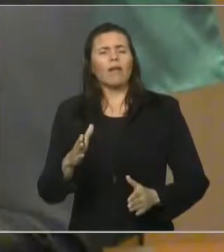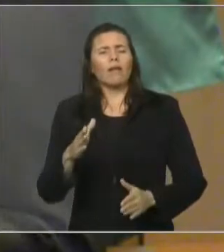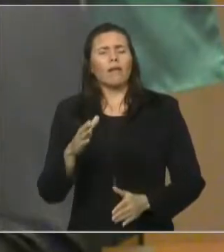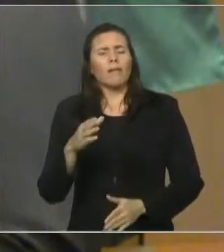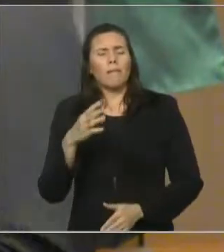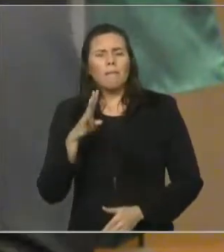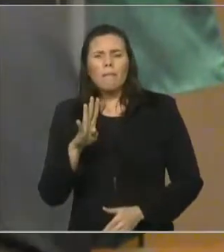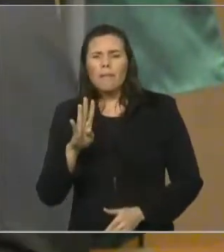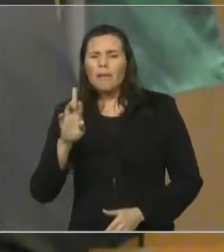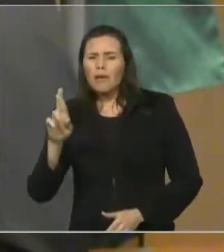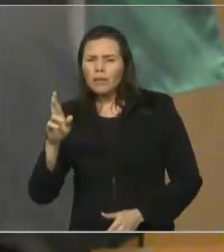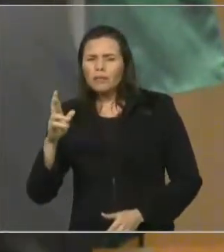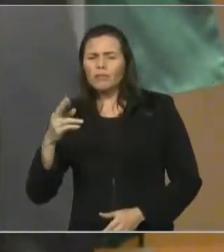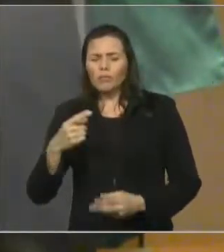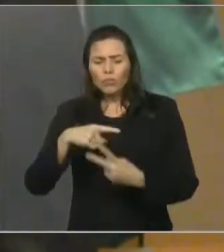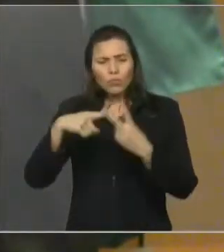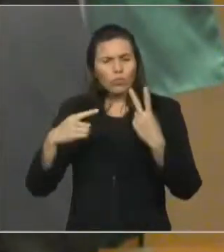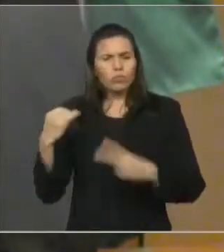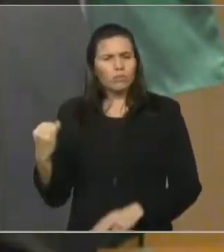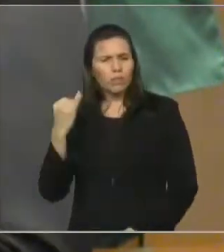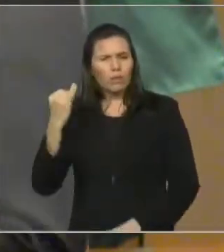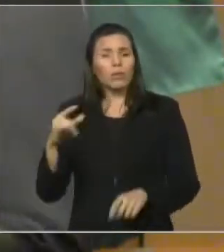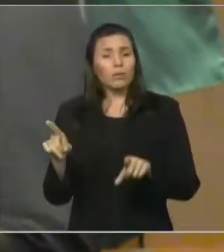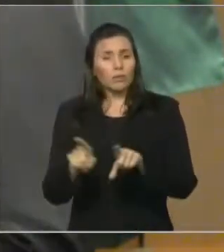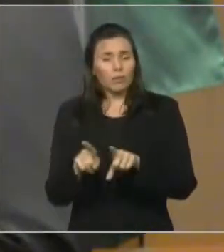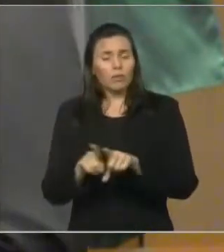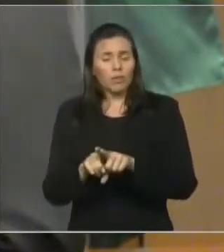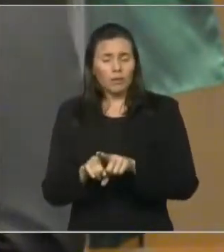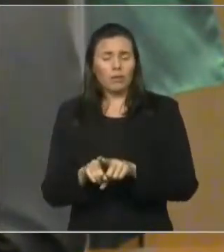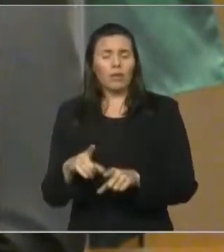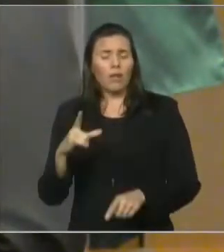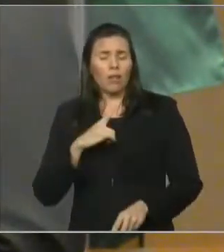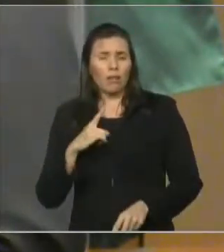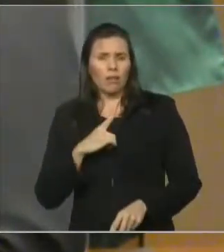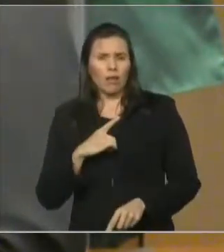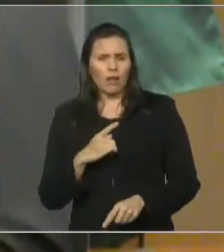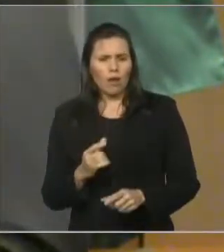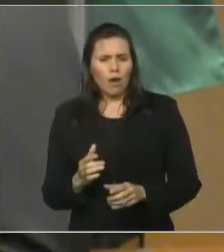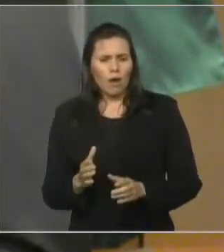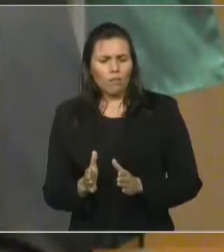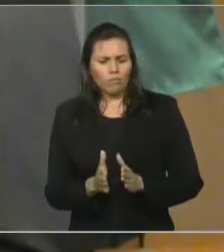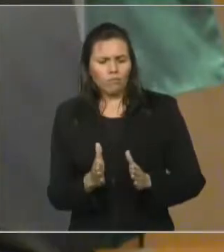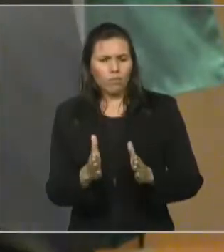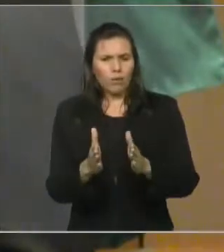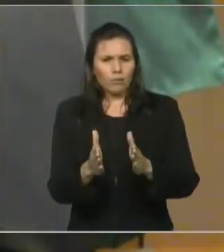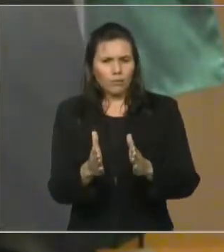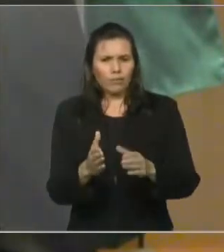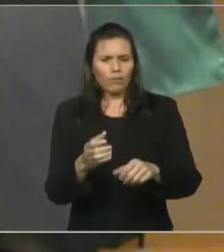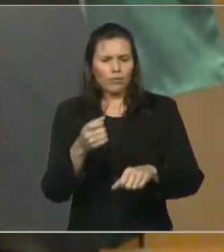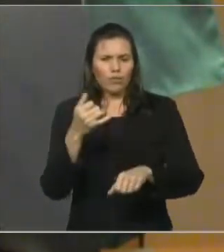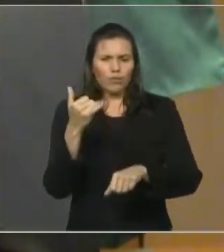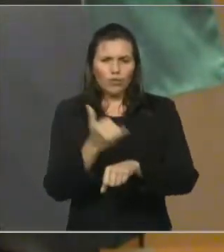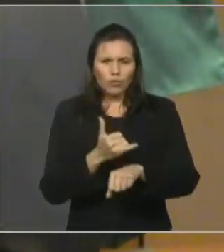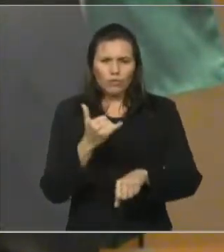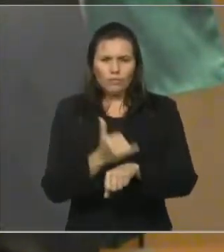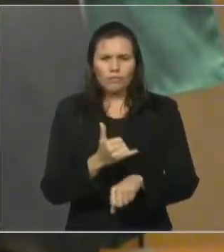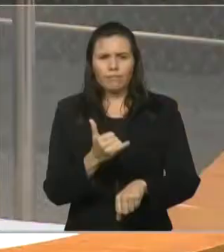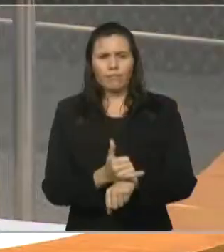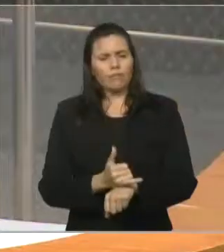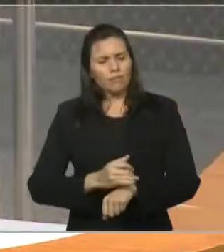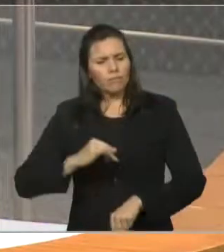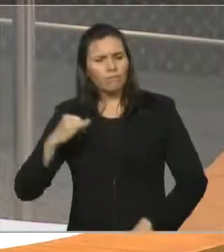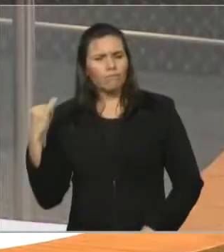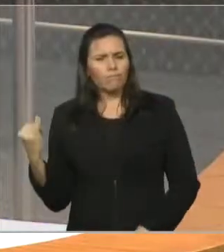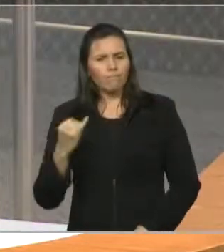distrito que dá acesso a grandes e importantes e praticamente boa parte das cidades do nosso Maranhão. E eu